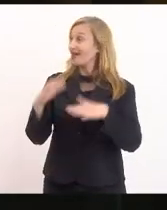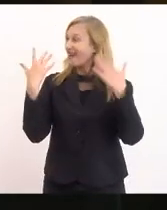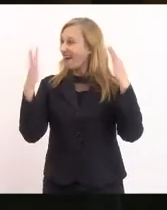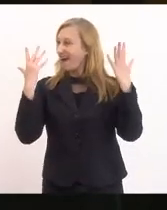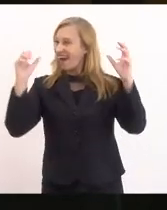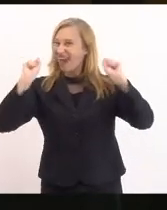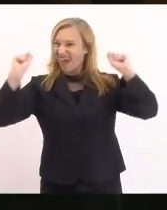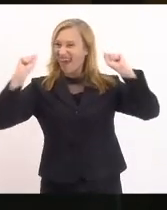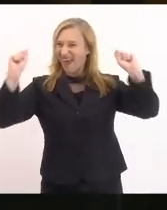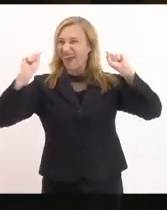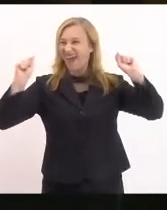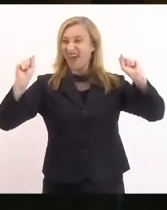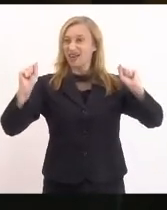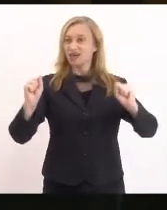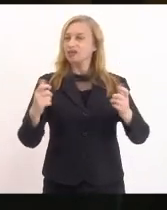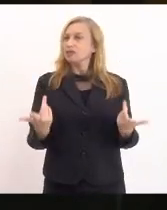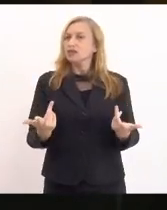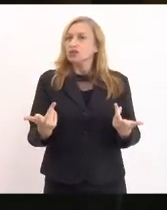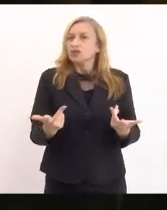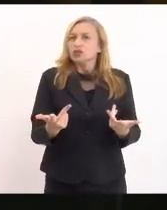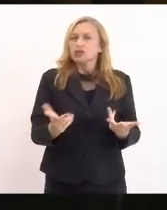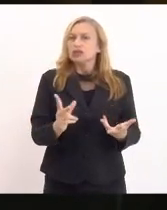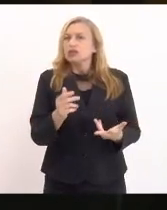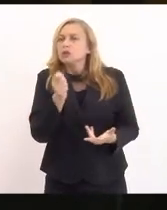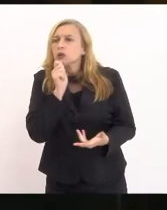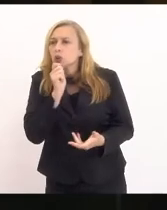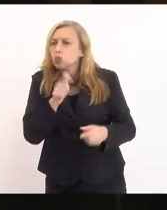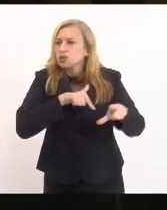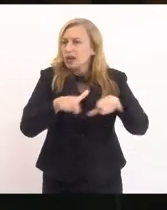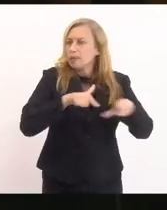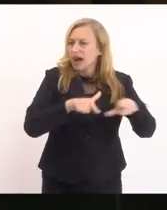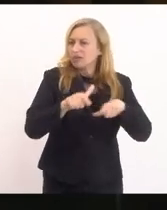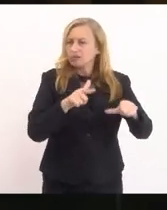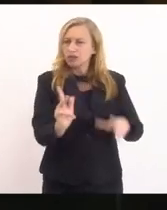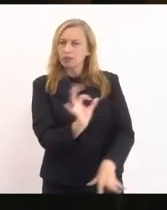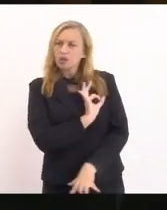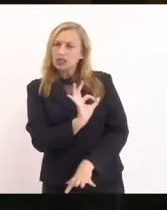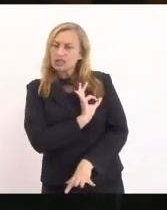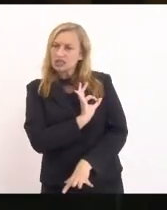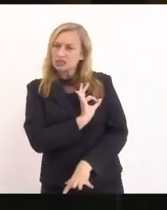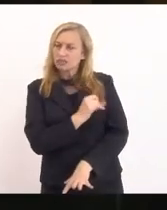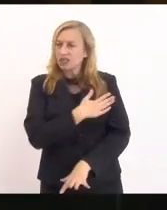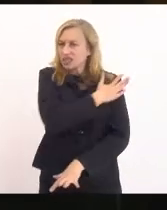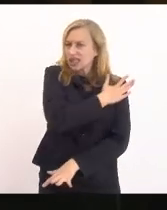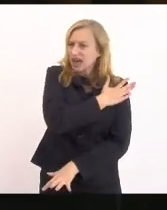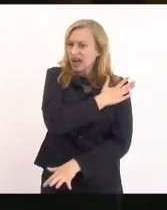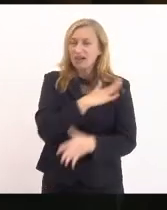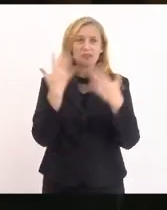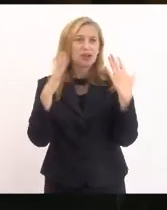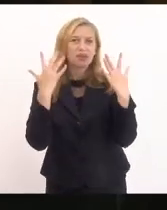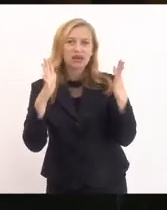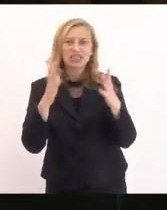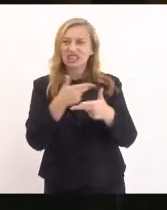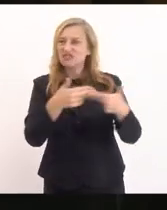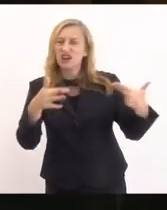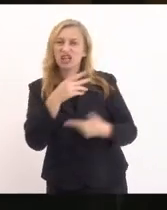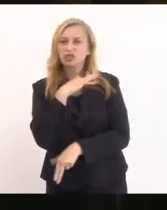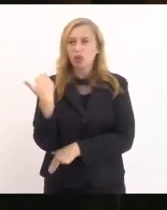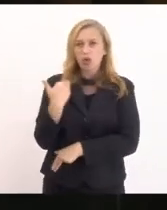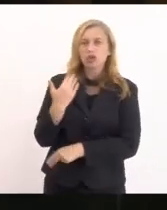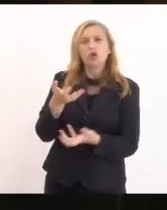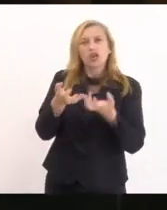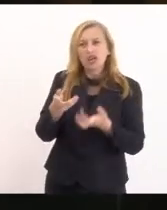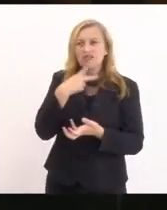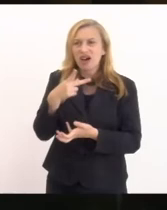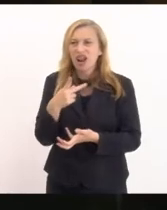da operação. Nenhuma operação militar pode ser considerada exitosa, Luiz Paulo, com tanta morte. E com isso eu não quero dizer que